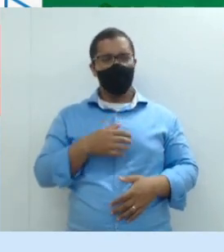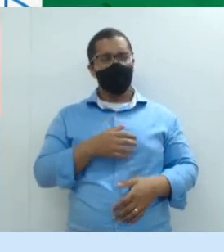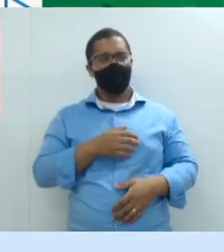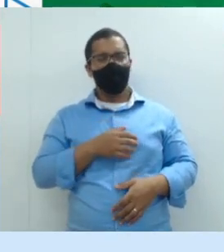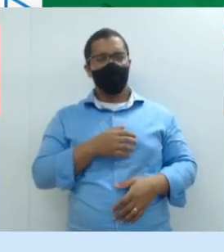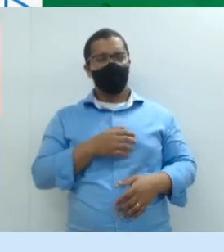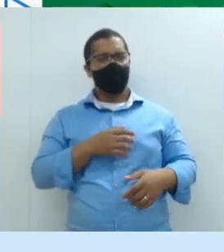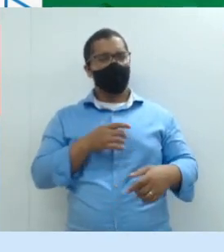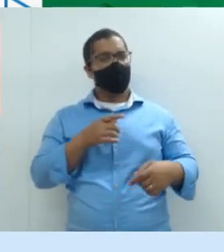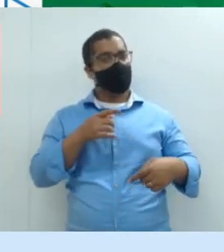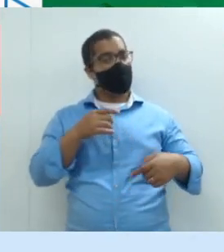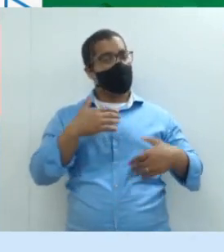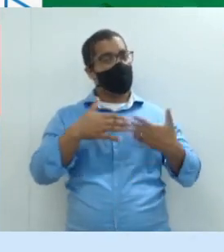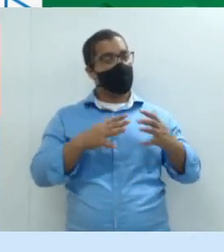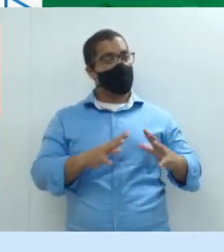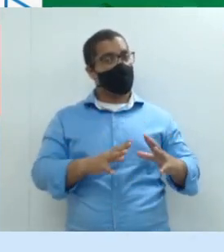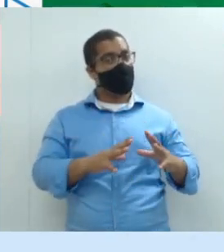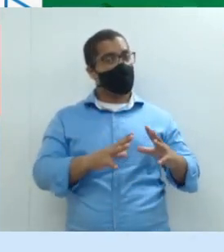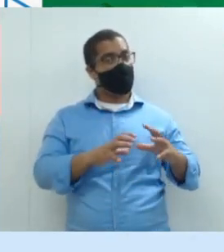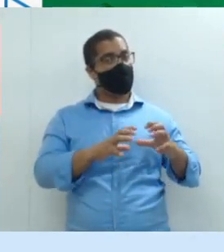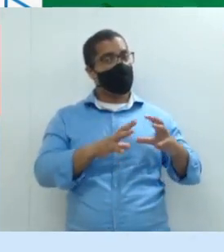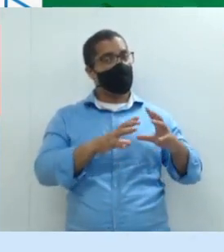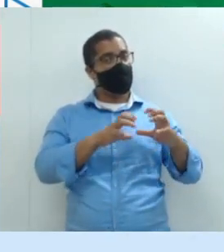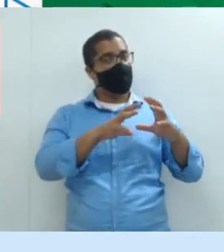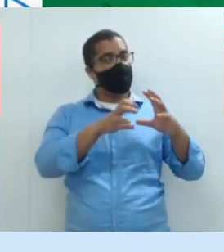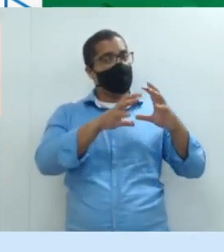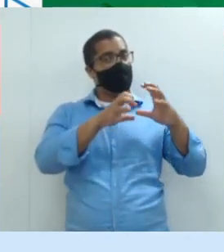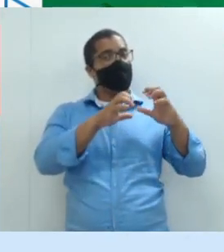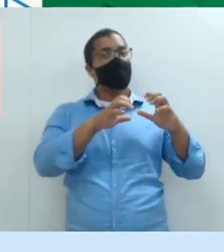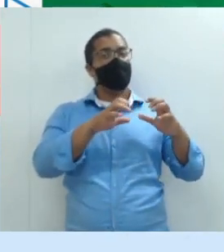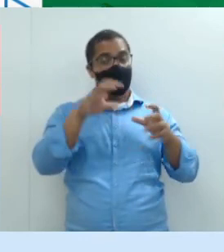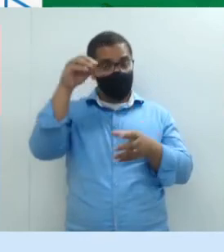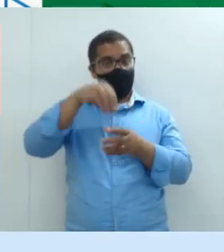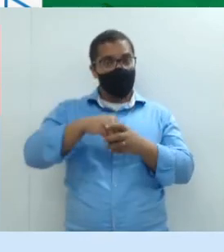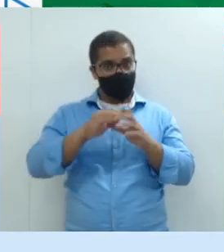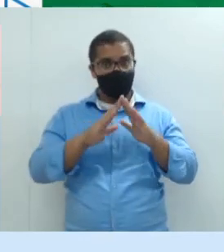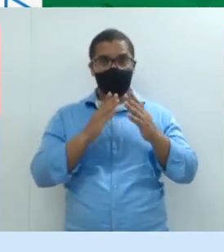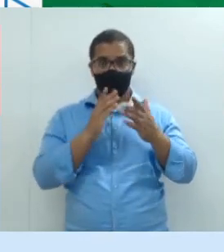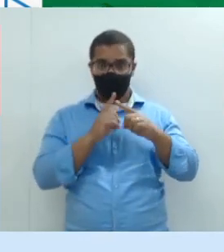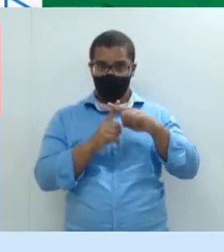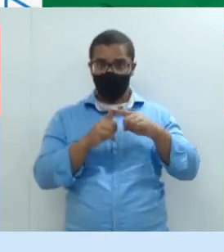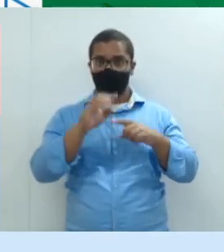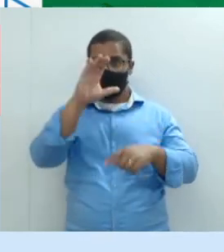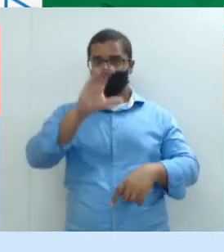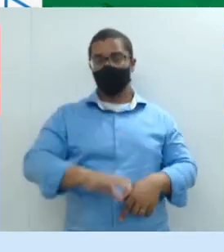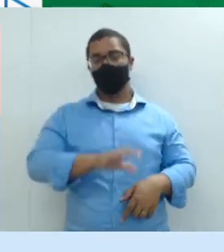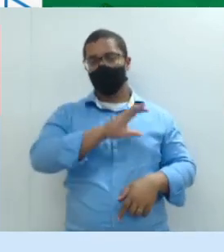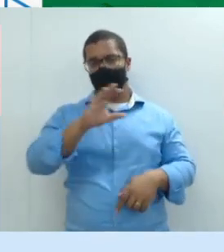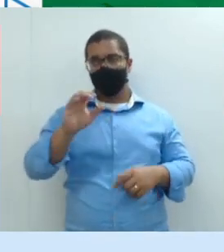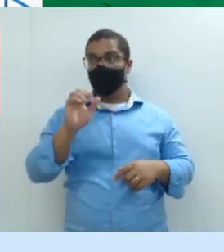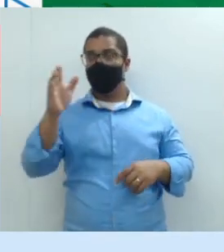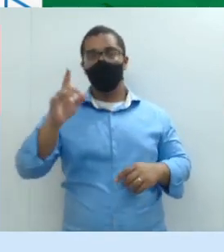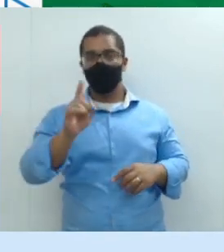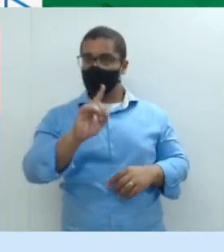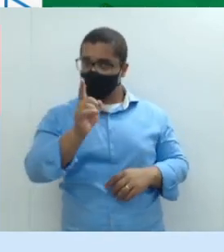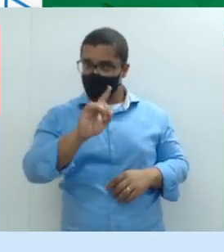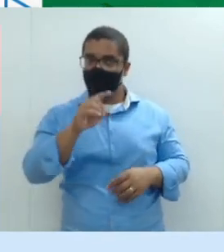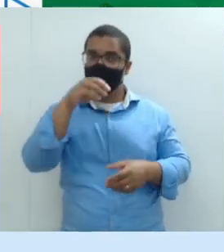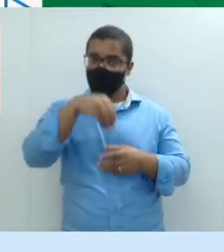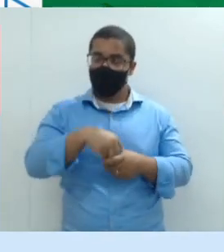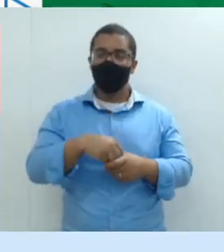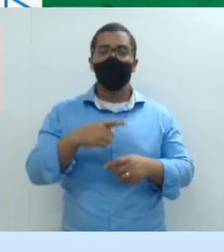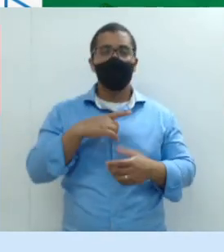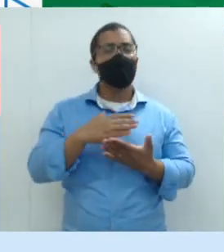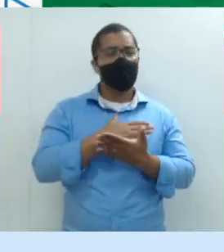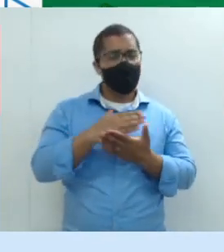se desenhando, né? Uma intriga vai se desenhando a partir dentro mesmo da Igreja Católica, não é fora. Dentro da igreja tem aqueles